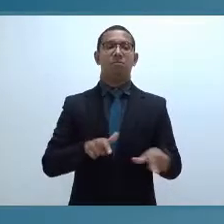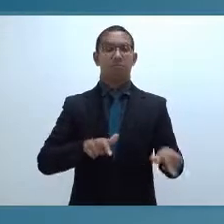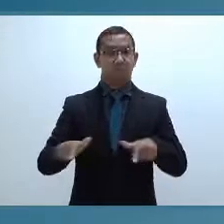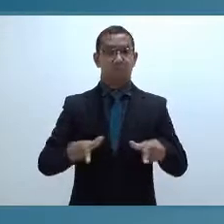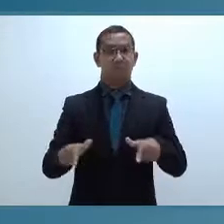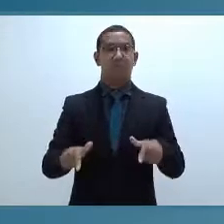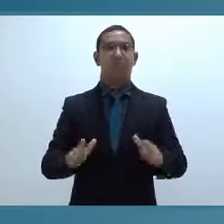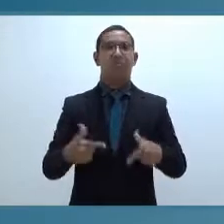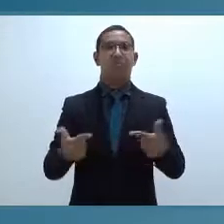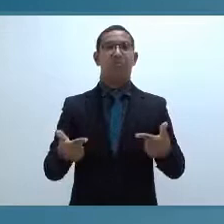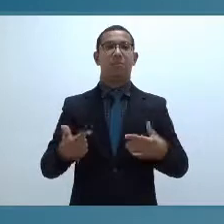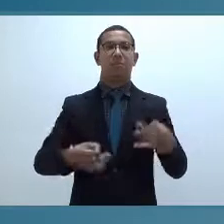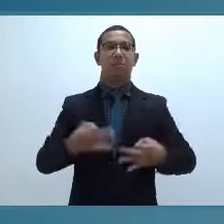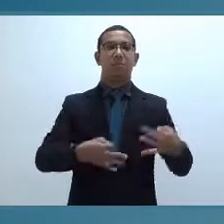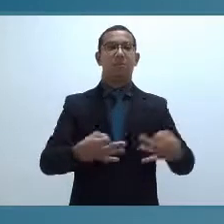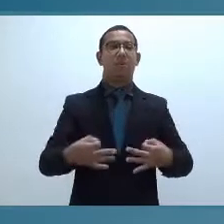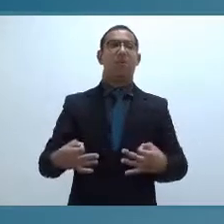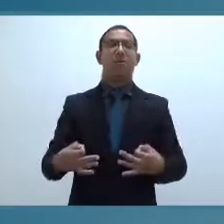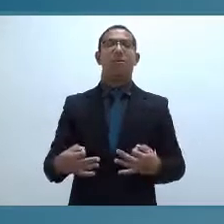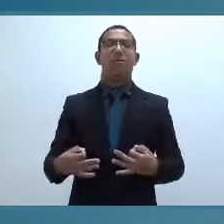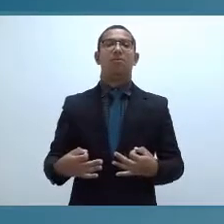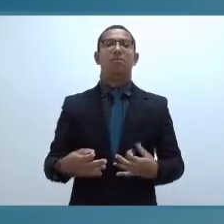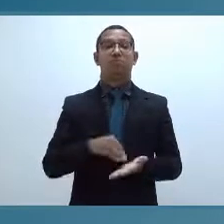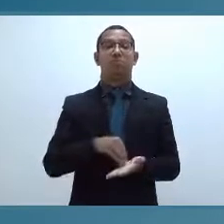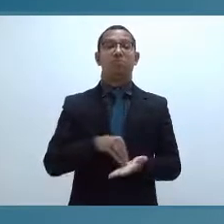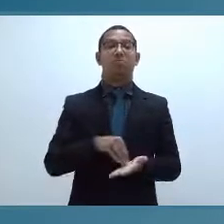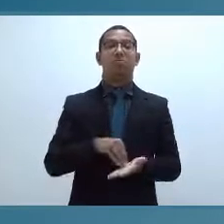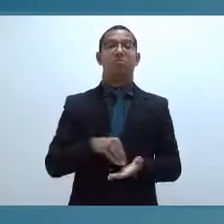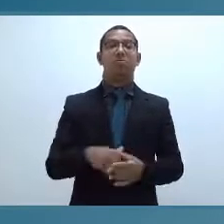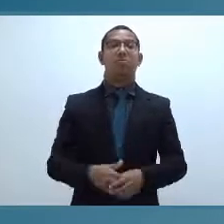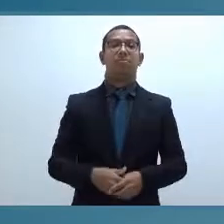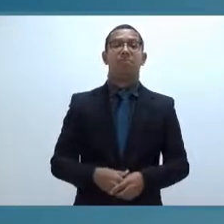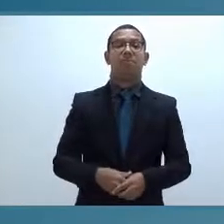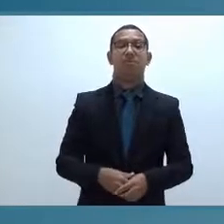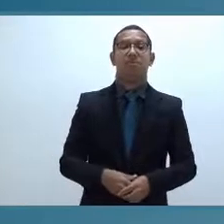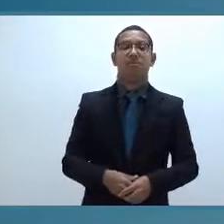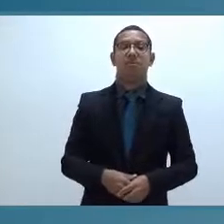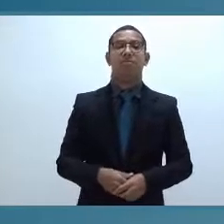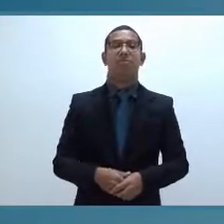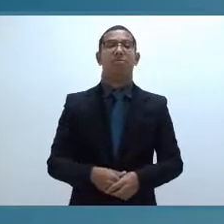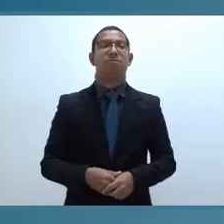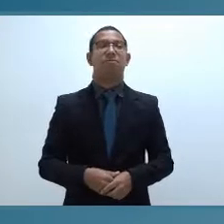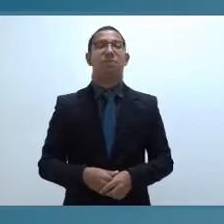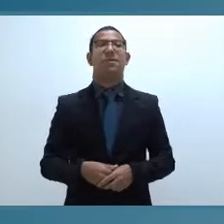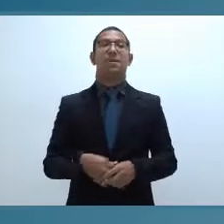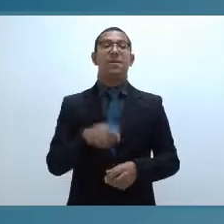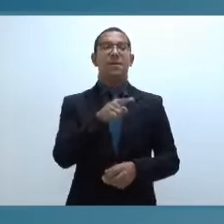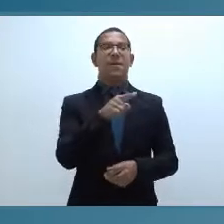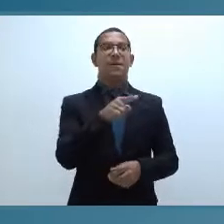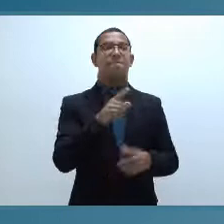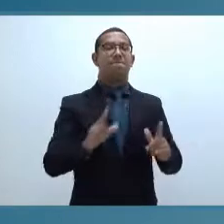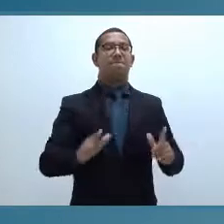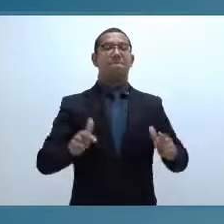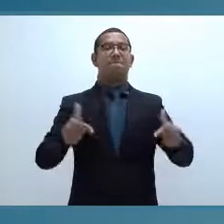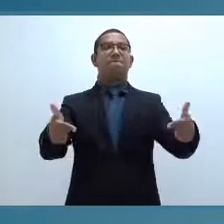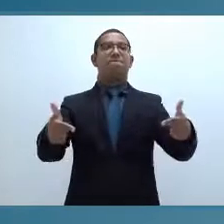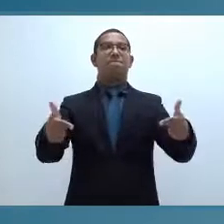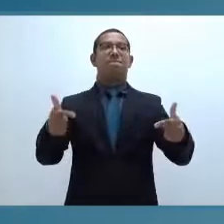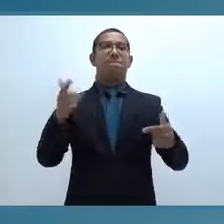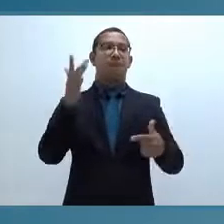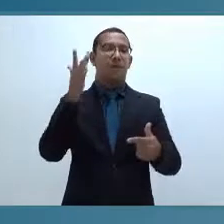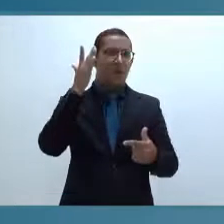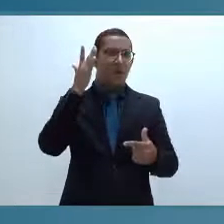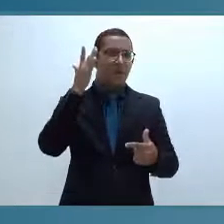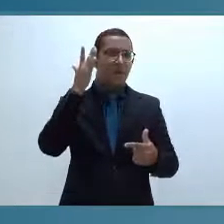e Estatística deste Tribunal, informando acerca da produtividade da magistrada nos últimos 24